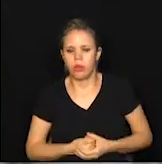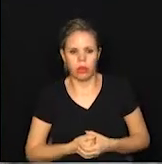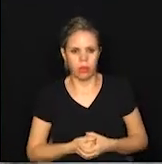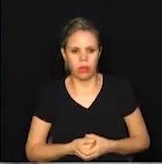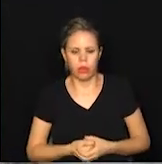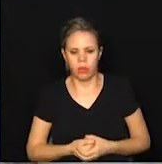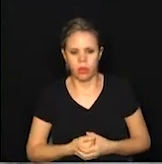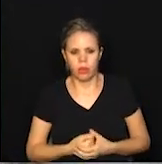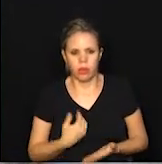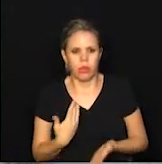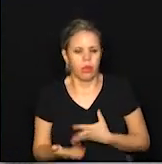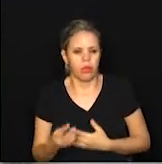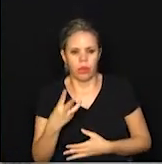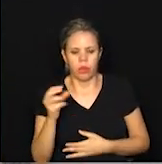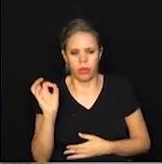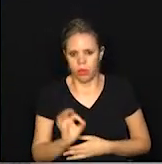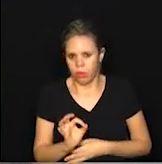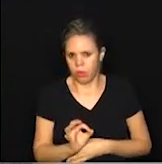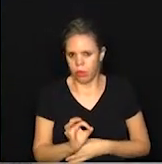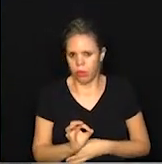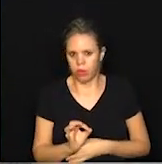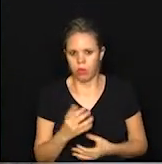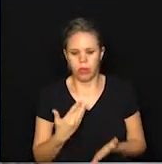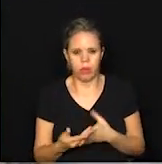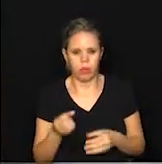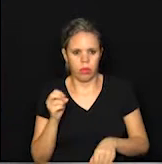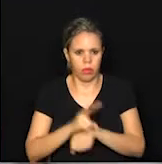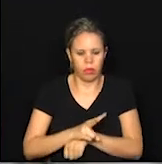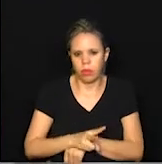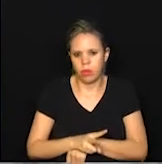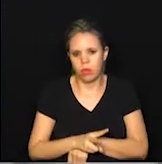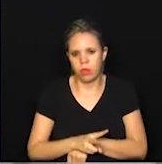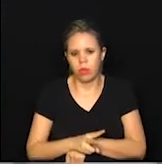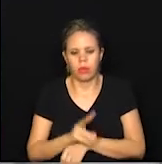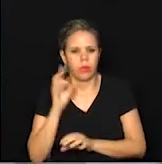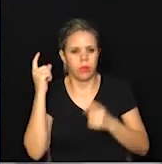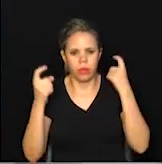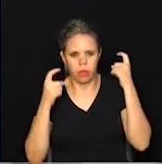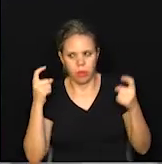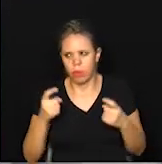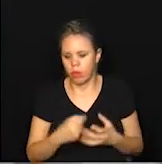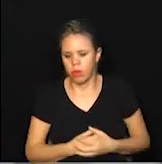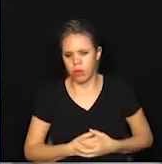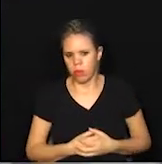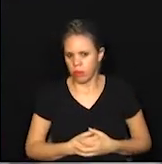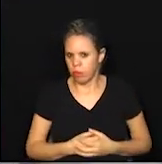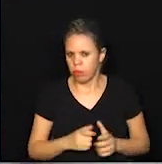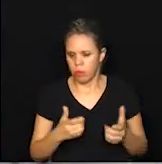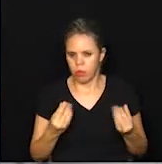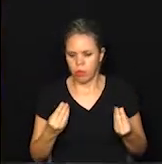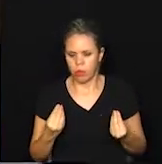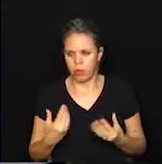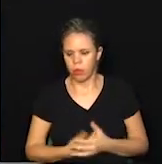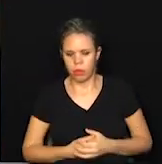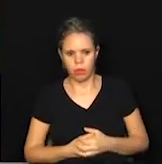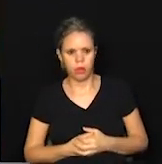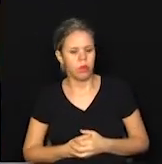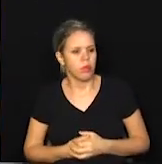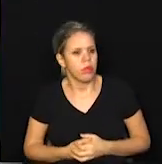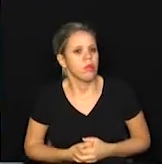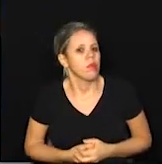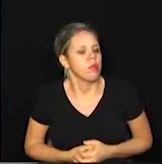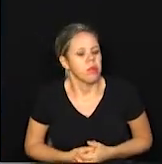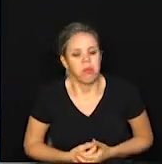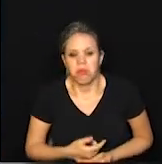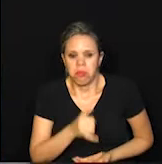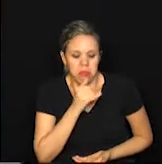quando a gente perde 30% de vaga de emprego, é uma coisa que preocupa, e preocupa demais. Fora isso, eu não